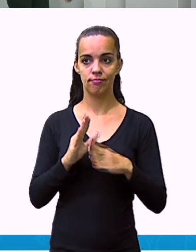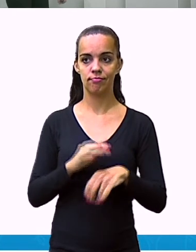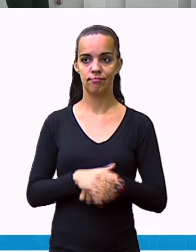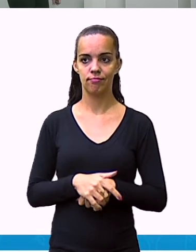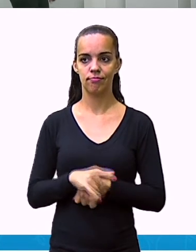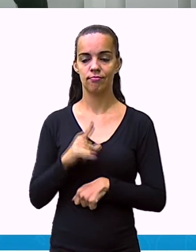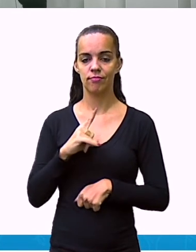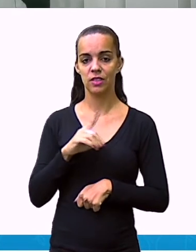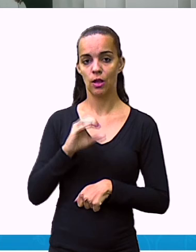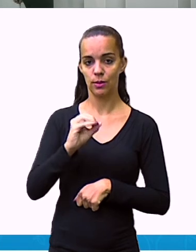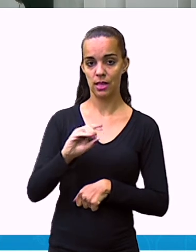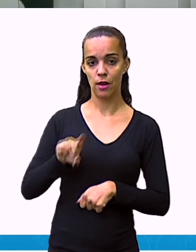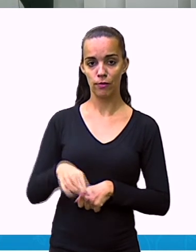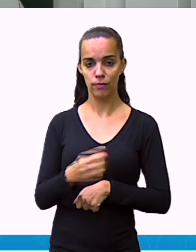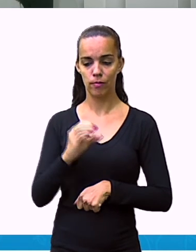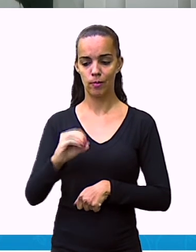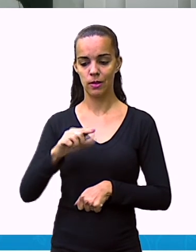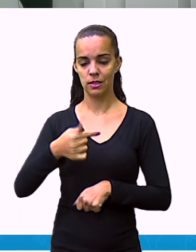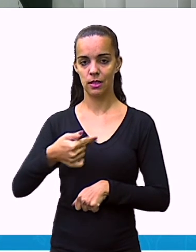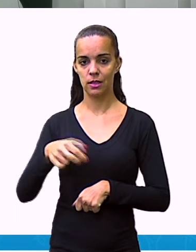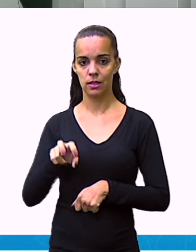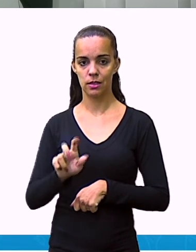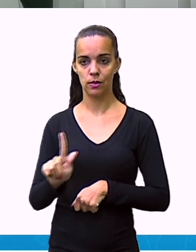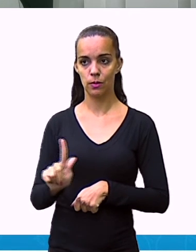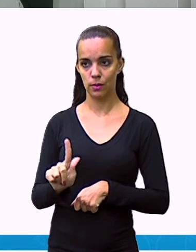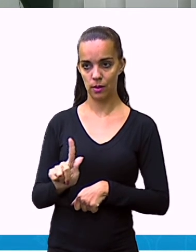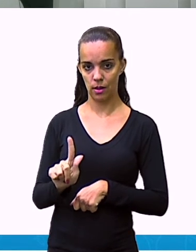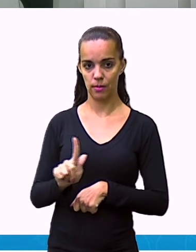0,0 75 gramas